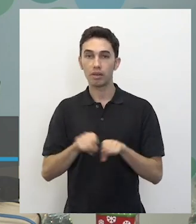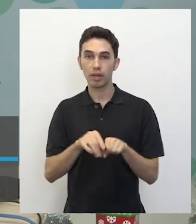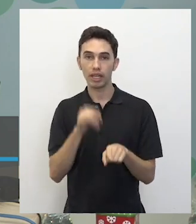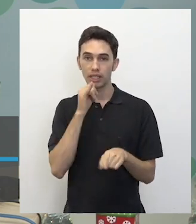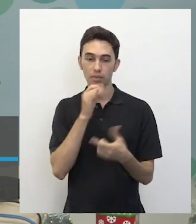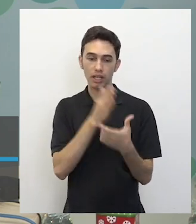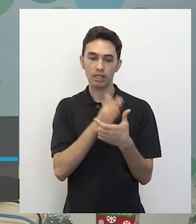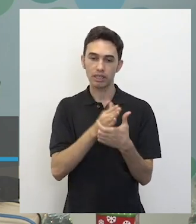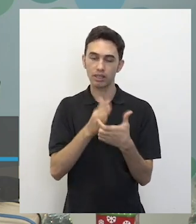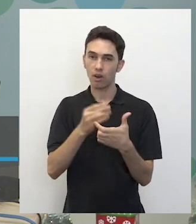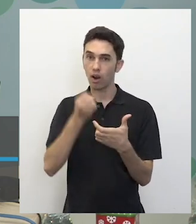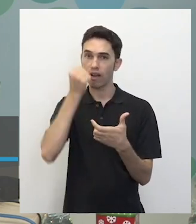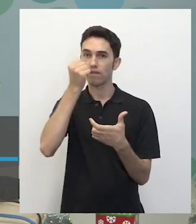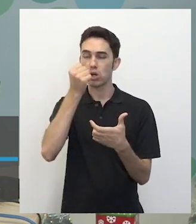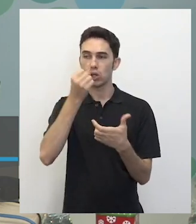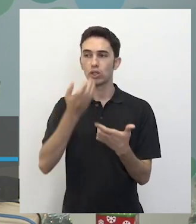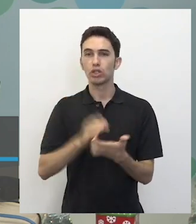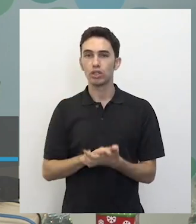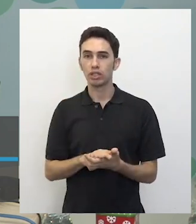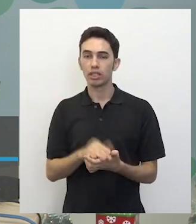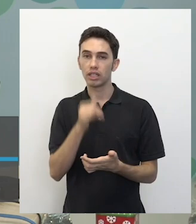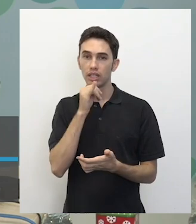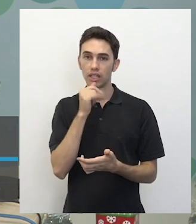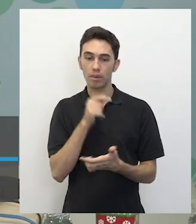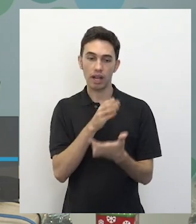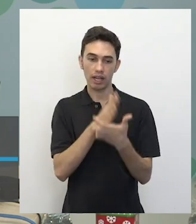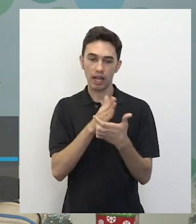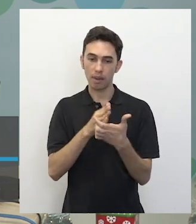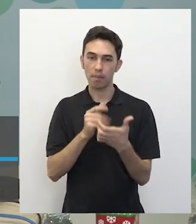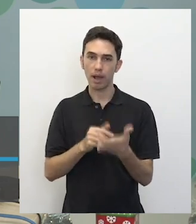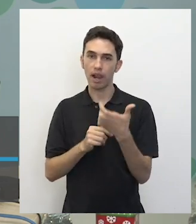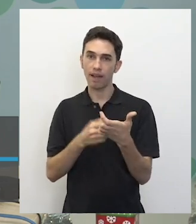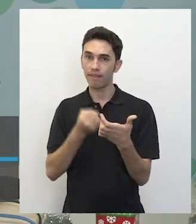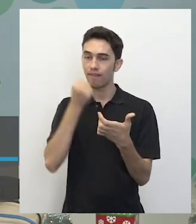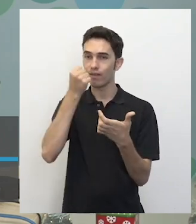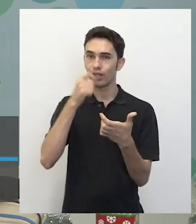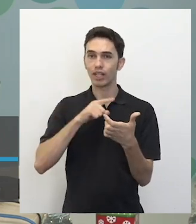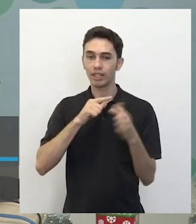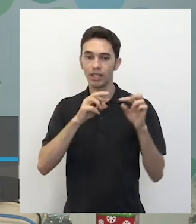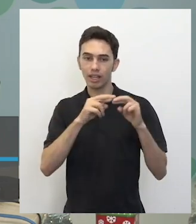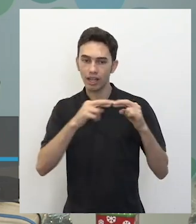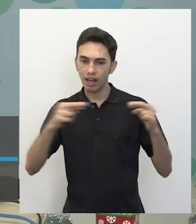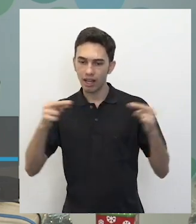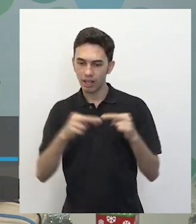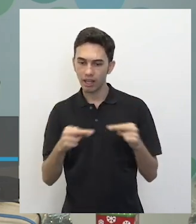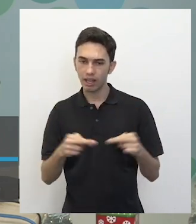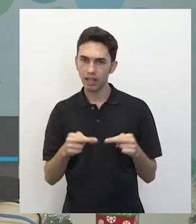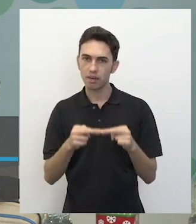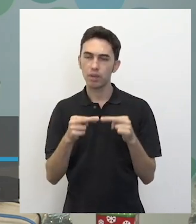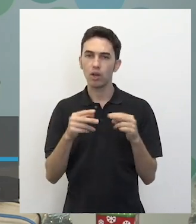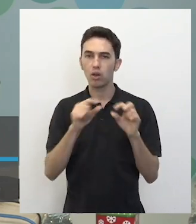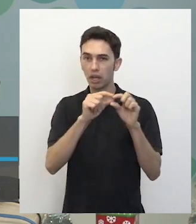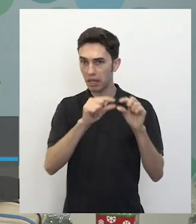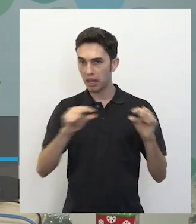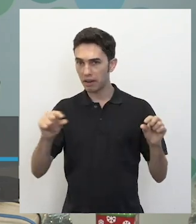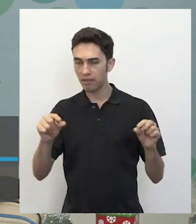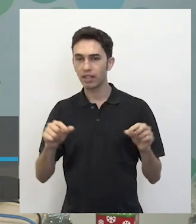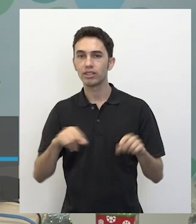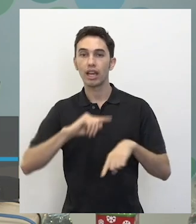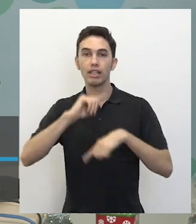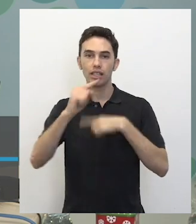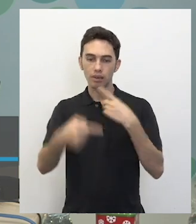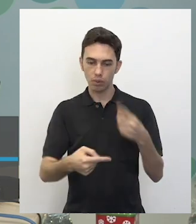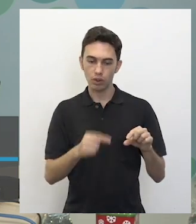tem, quando marca o ritmo, você tem aquela palavra forte naquela rima que depois, naquele verso, que depois